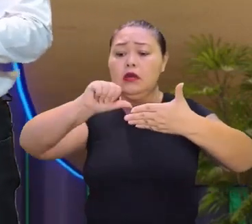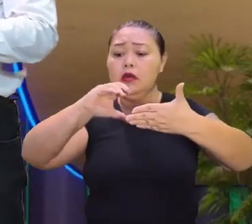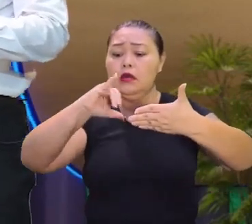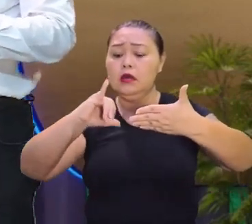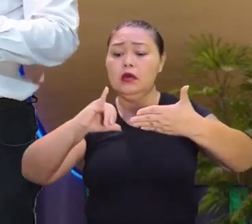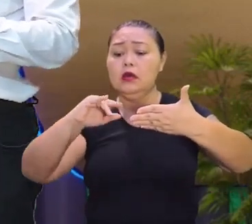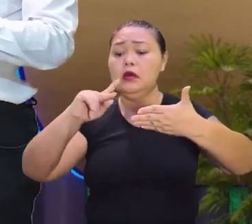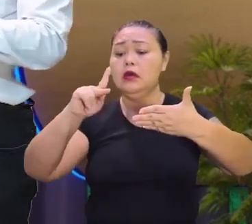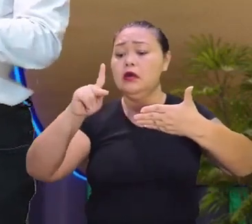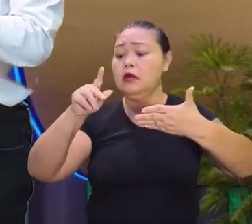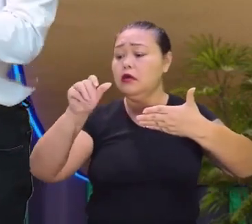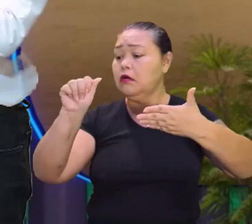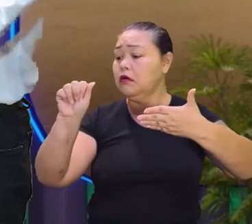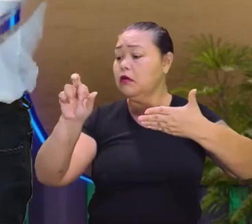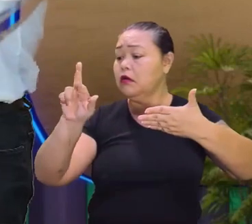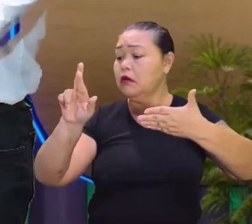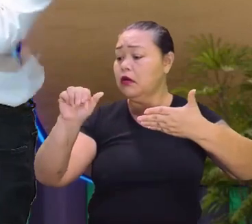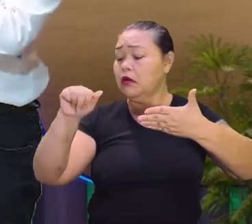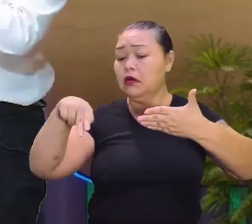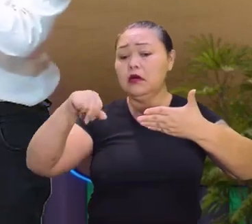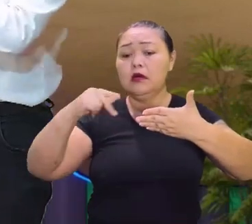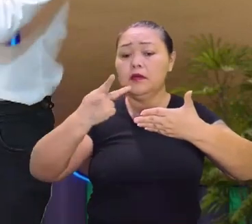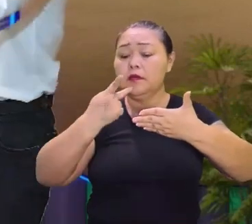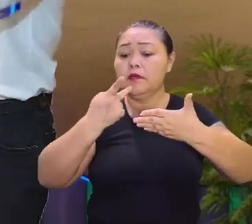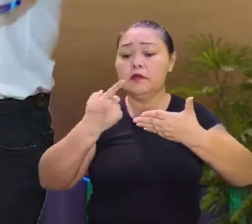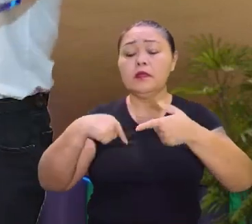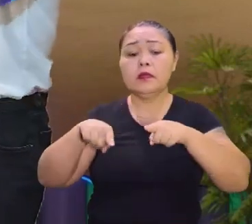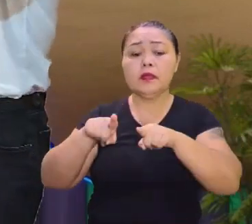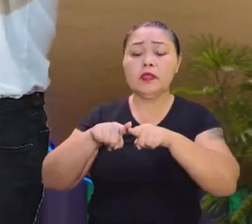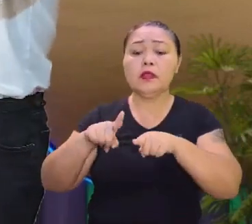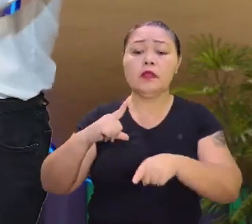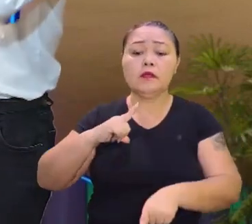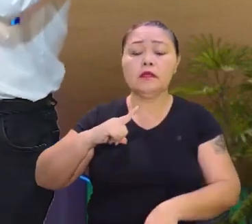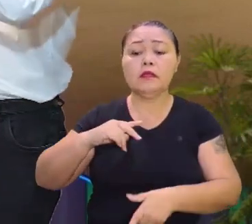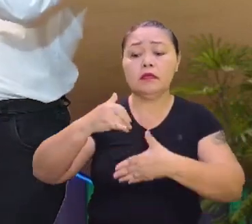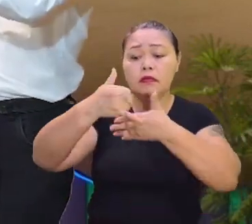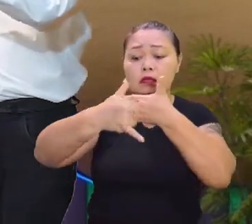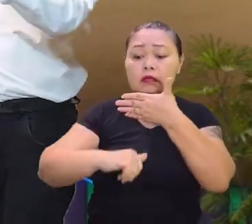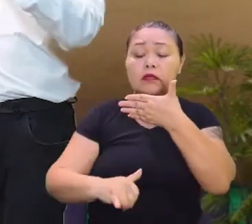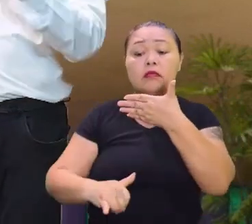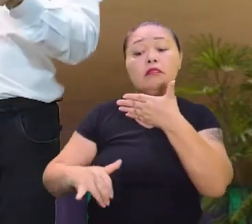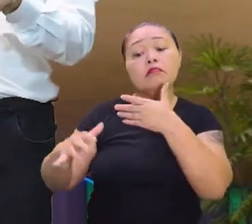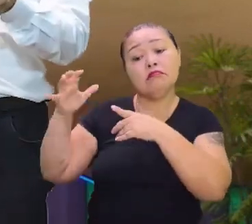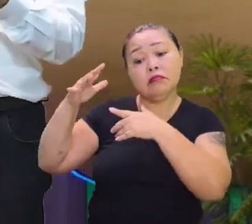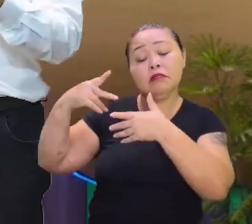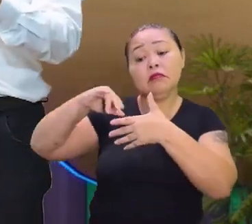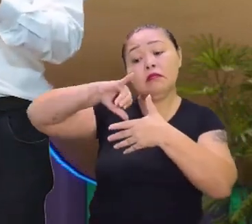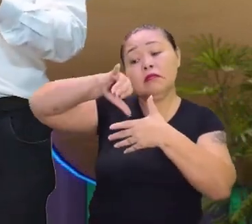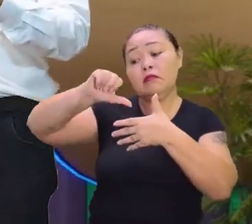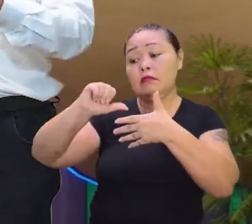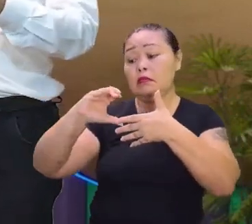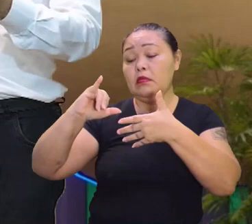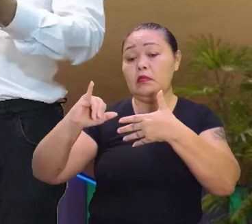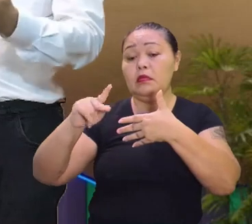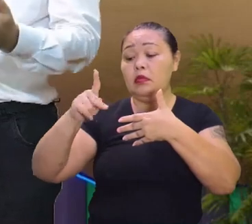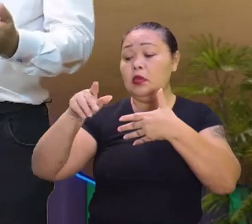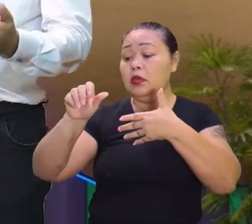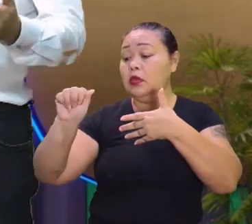Jaci-Paraná, pegando o gancho, já falando sobre isso também, ok, vamos lá. Que as hidrelétricas influenciaram em Jaci-Paraná.